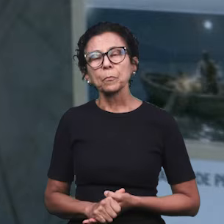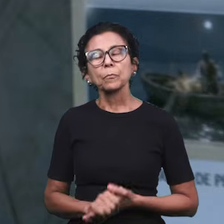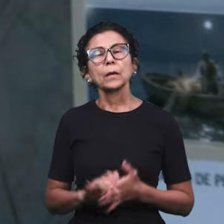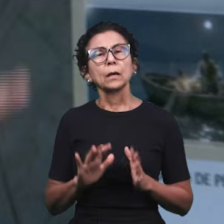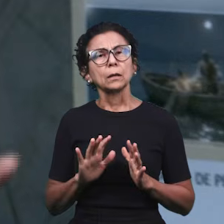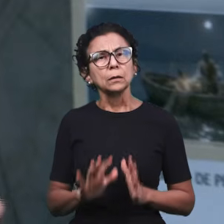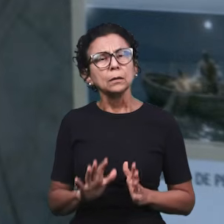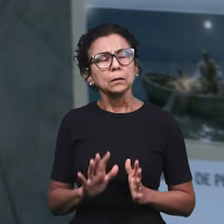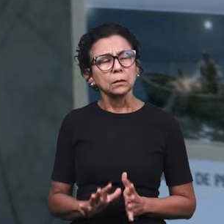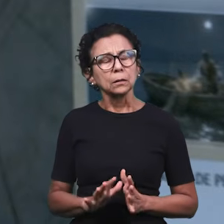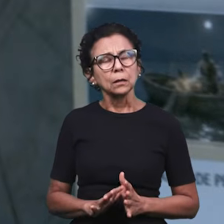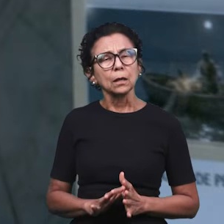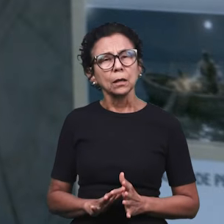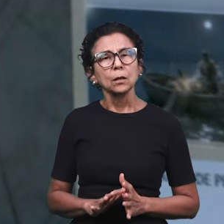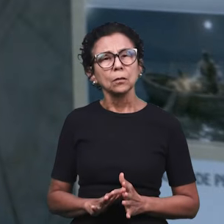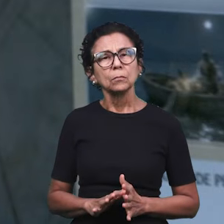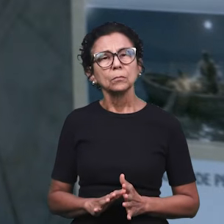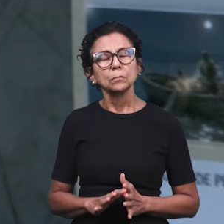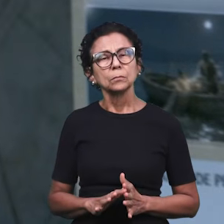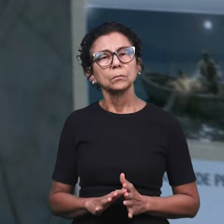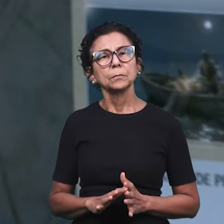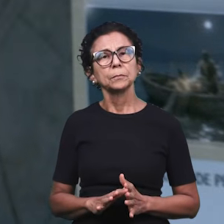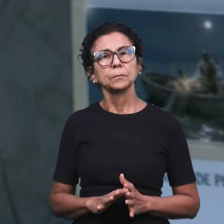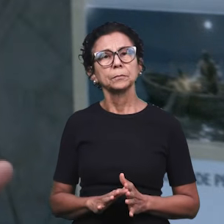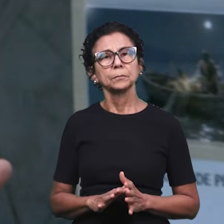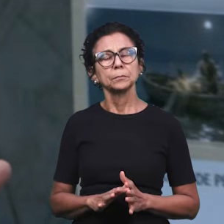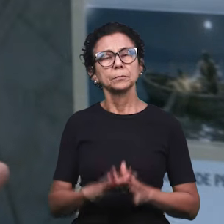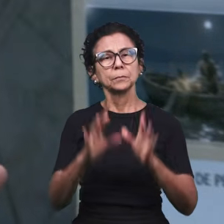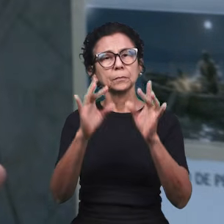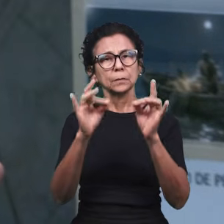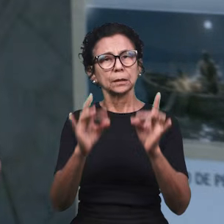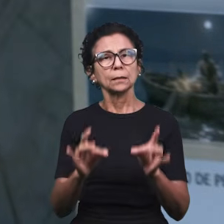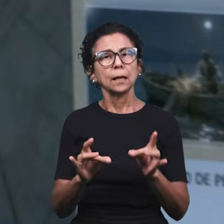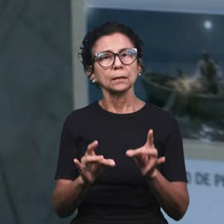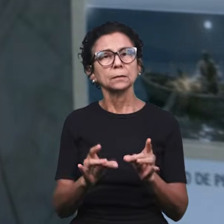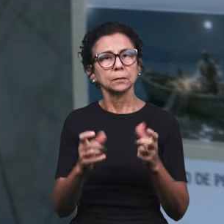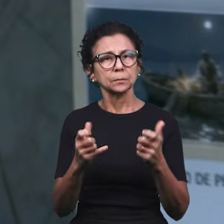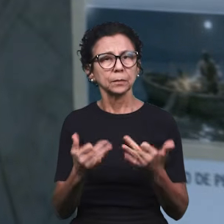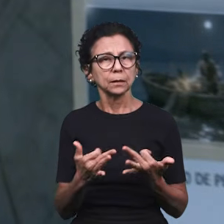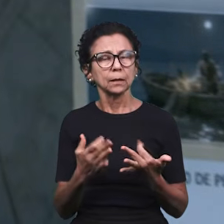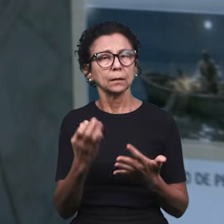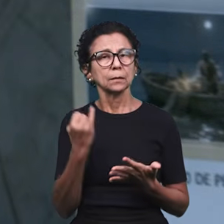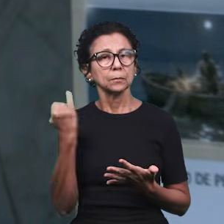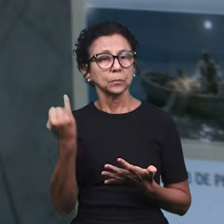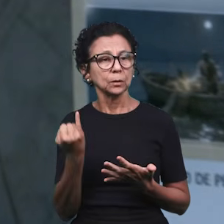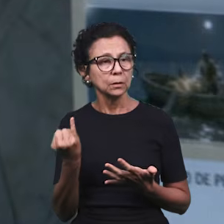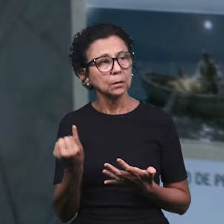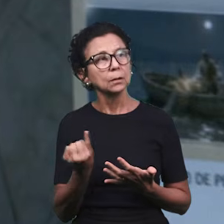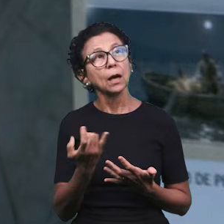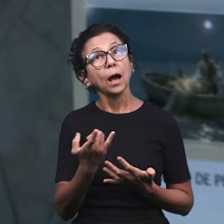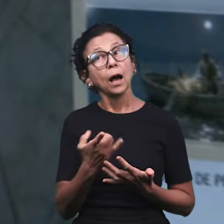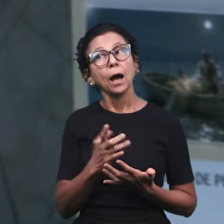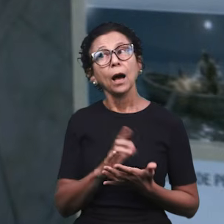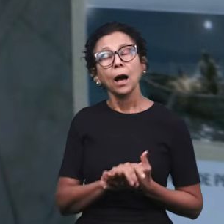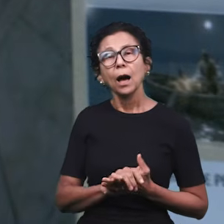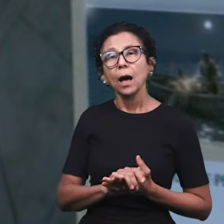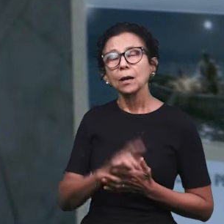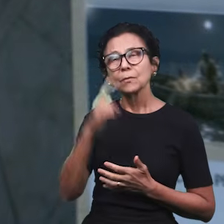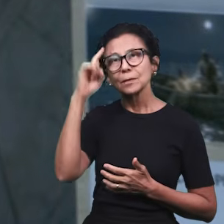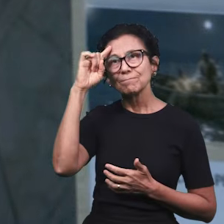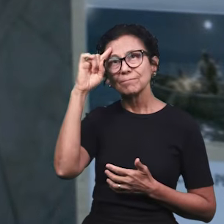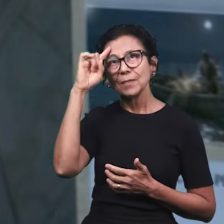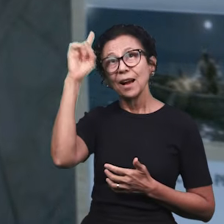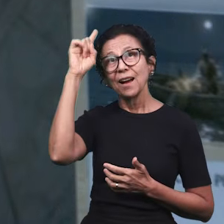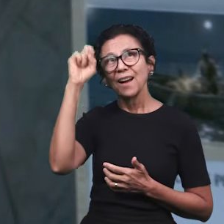essa reconstrução, né, de como era na ocasião, porque isso cria realmente o pano